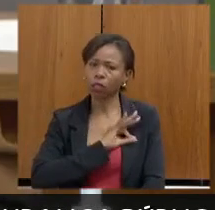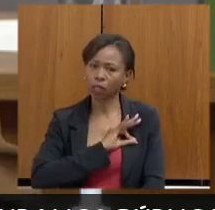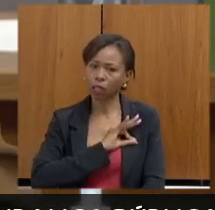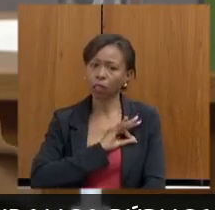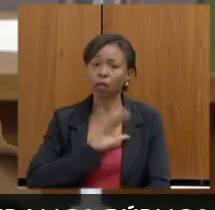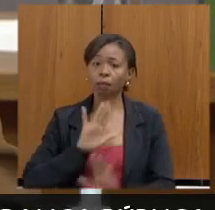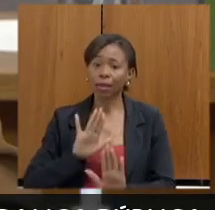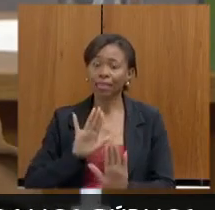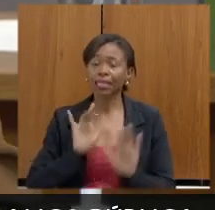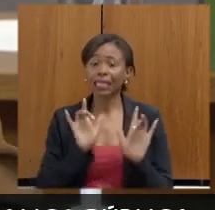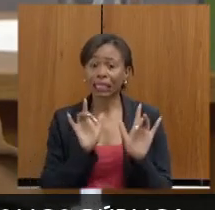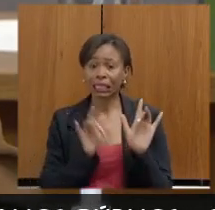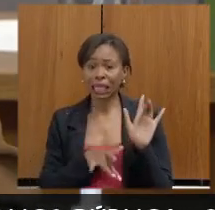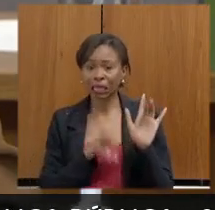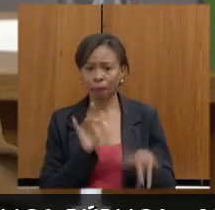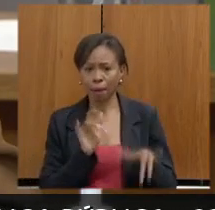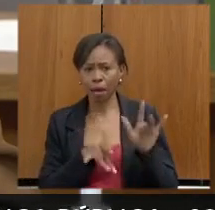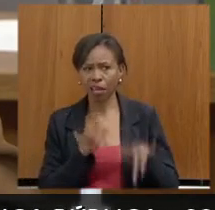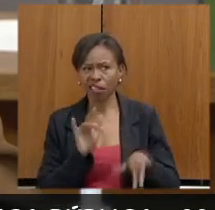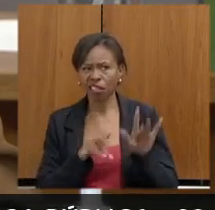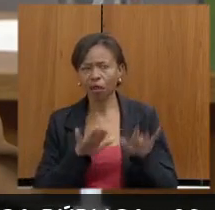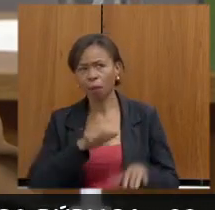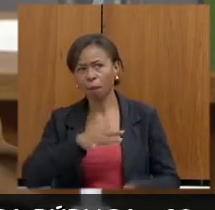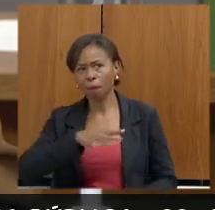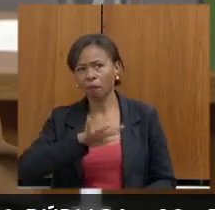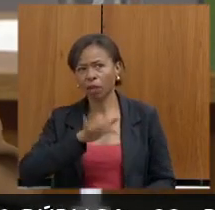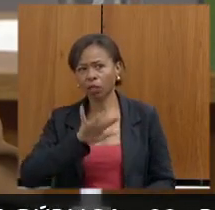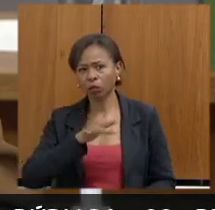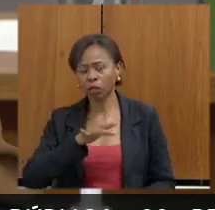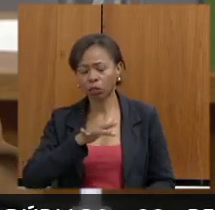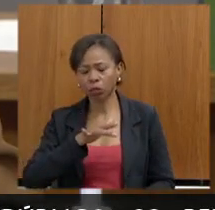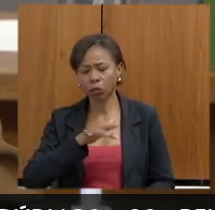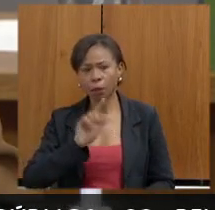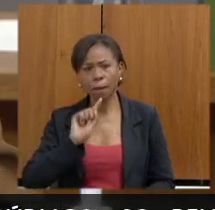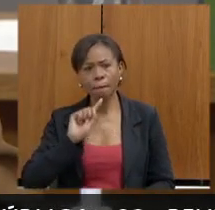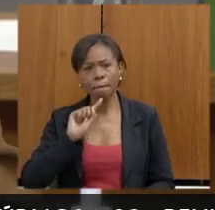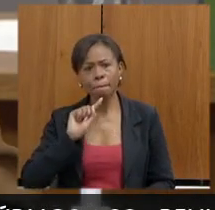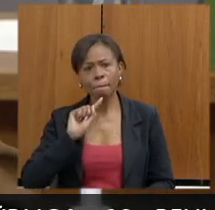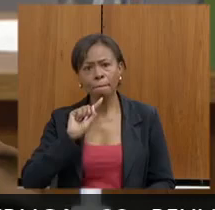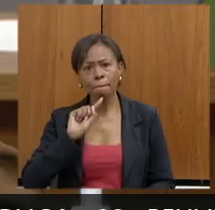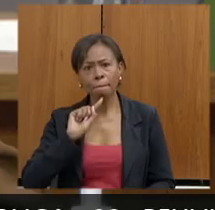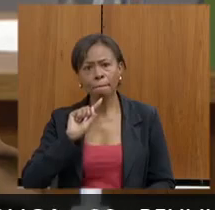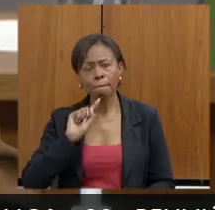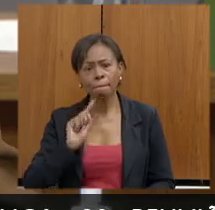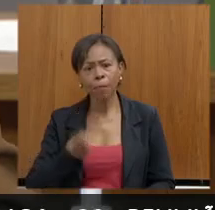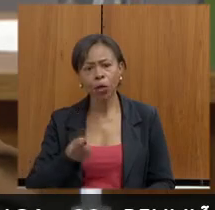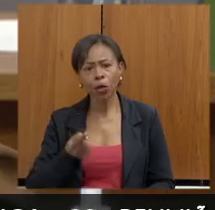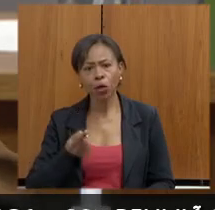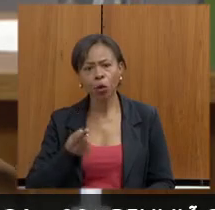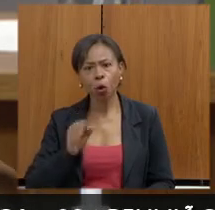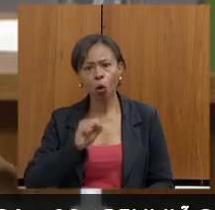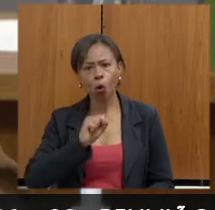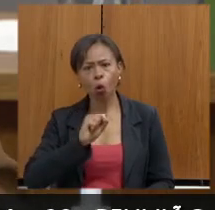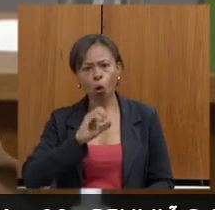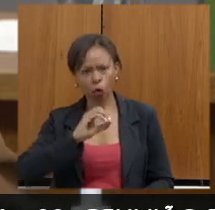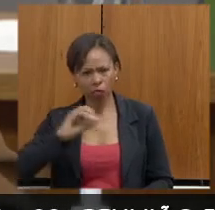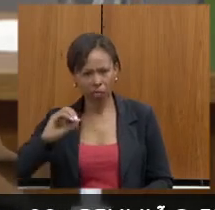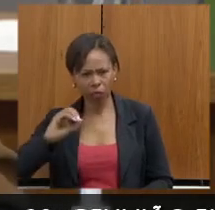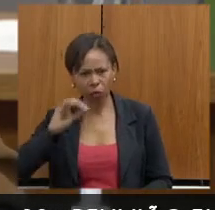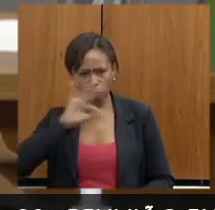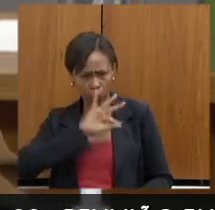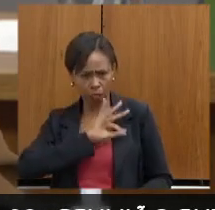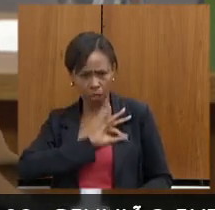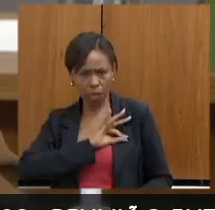é de 1000 1001 1010 era mil e oitocentos policiais